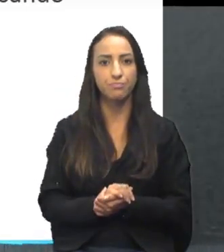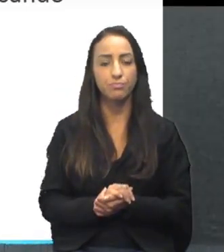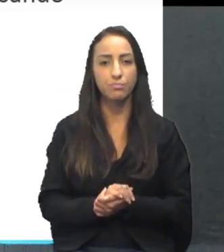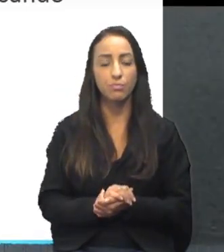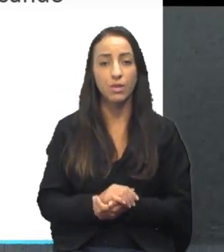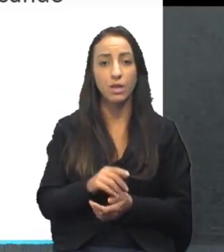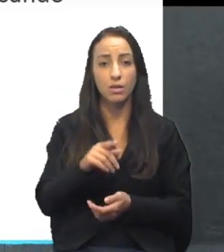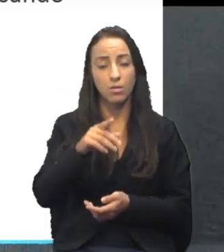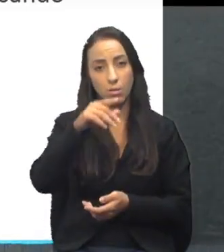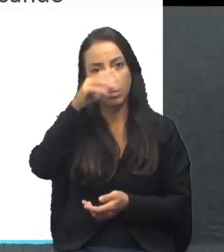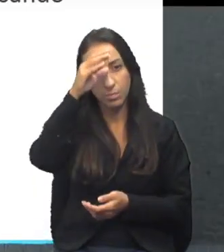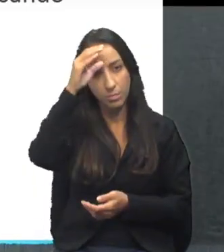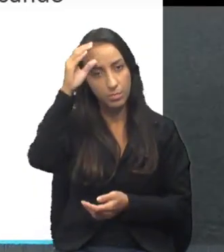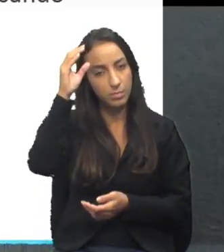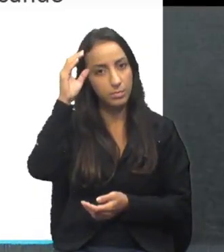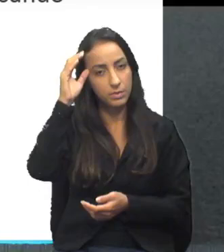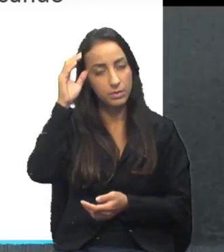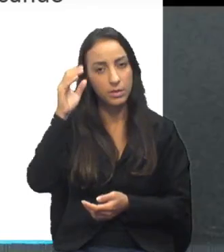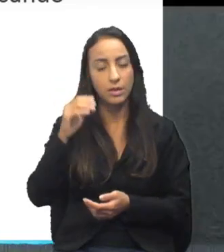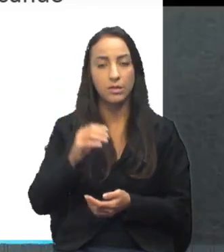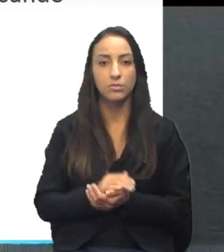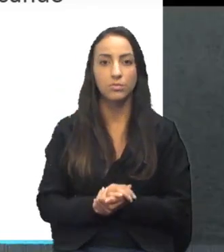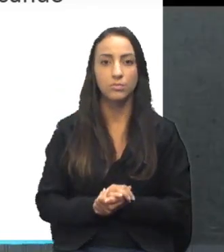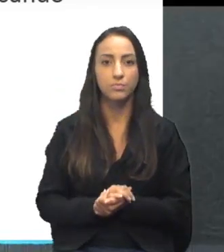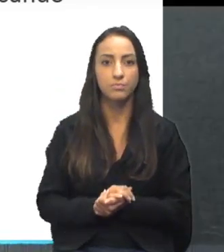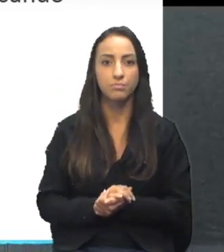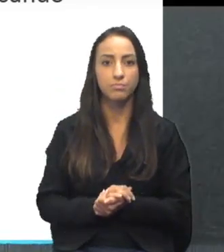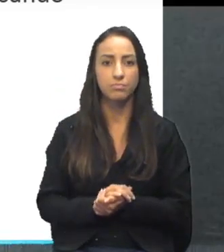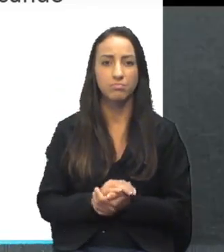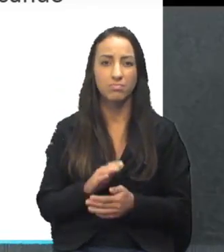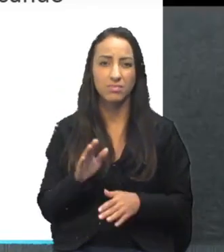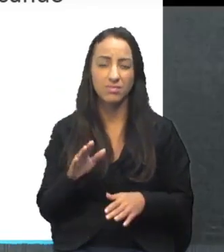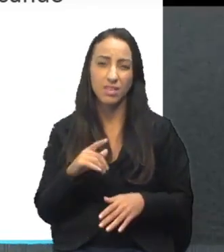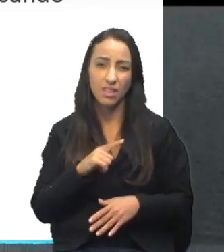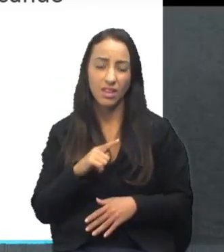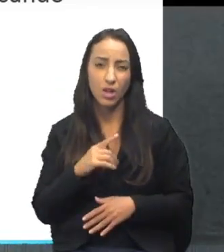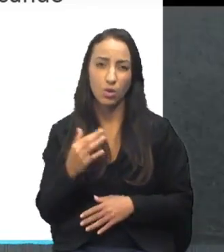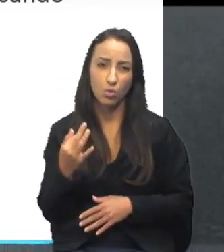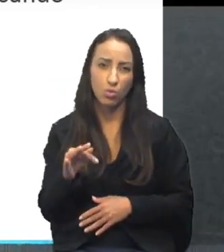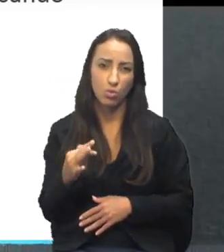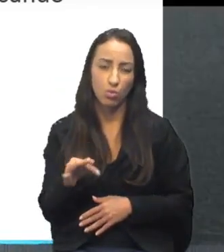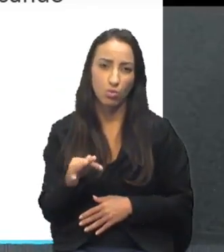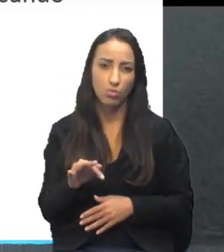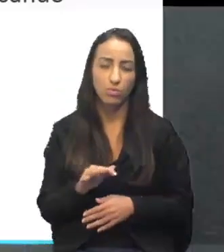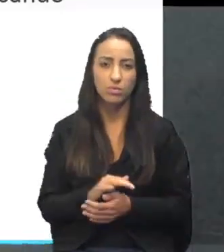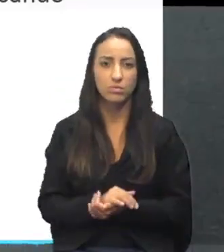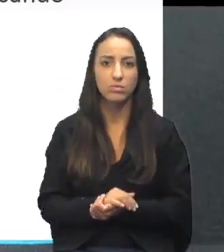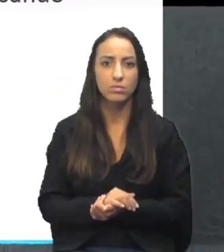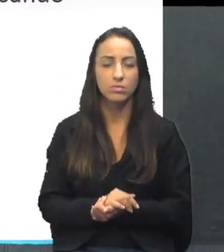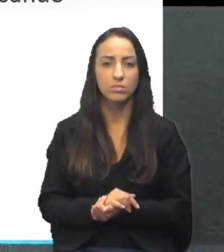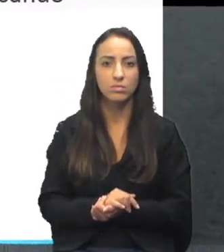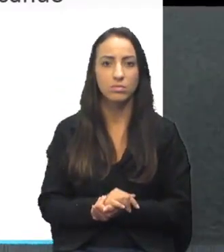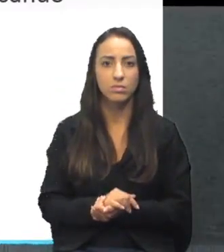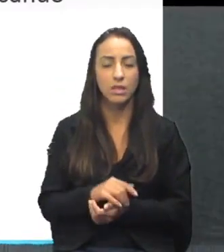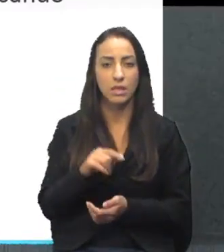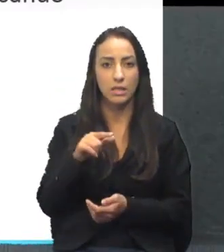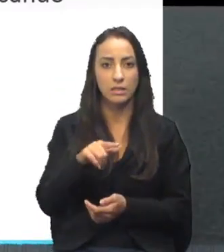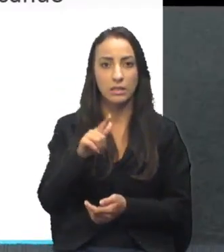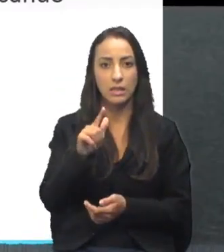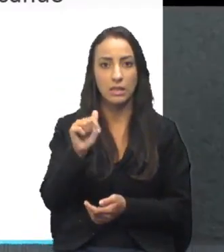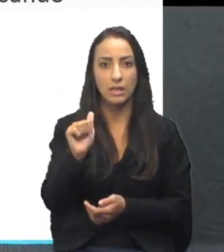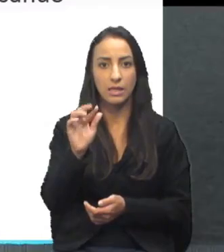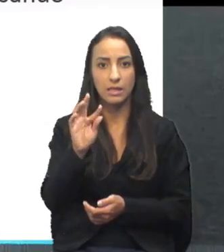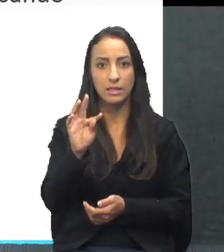o paciente ele acaba sentindo dor. Essa posição lateralizada